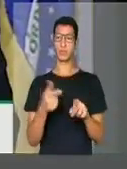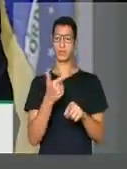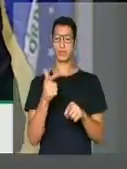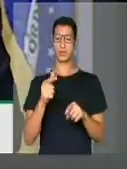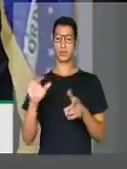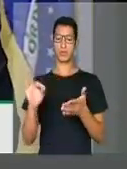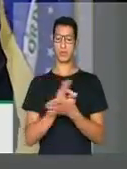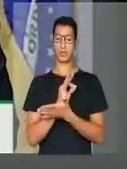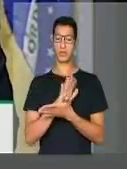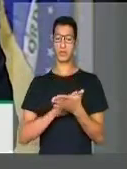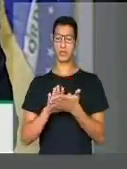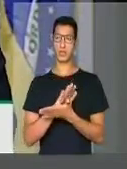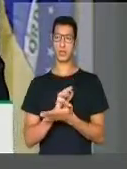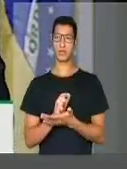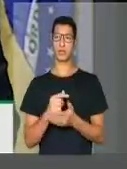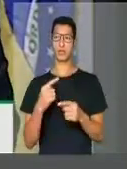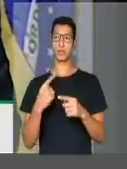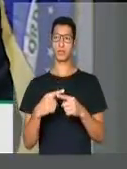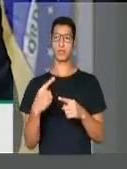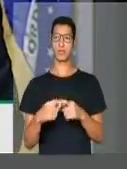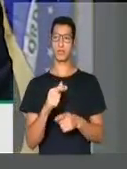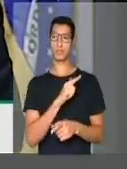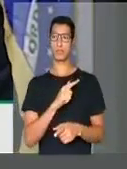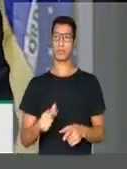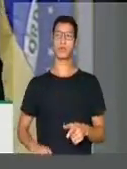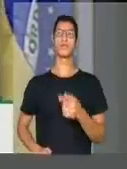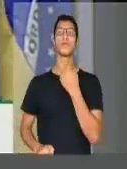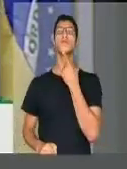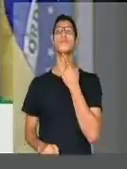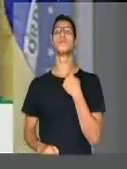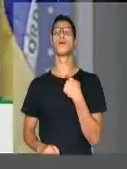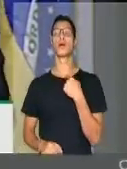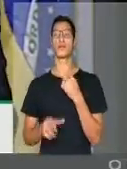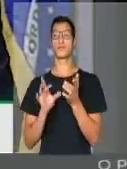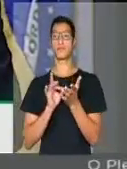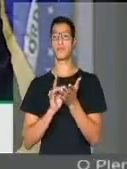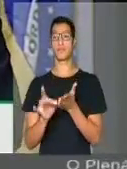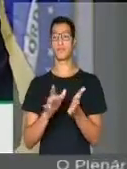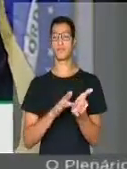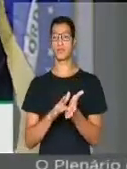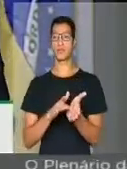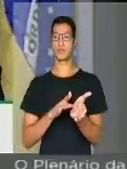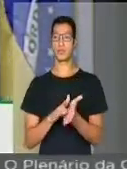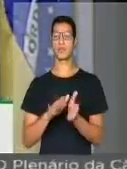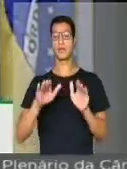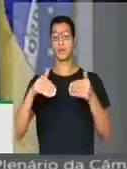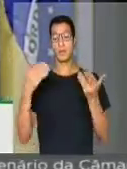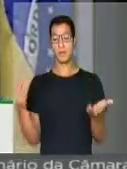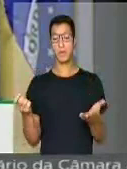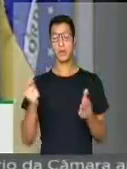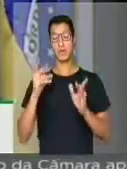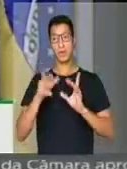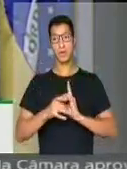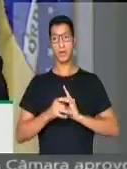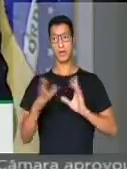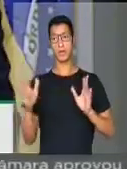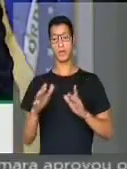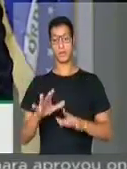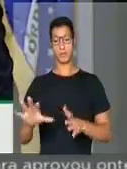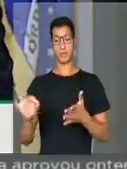serem cadastradas, porque o governo prefere ser enganado. Quando se autorizar